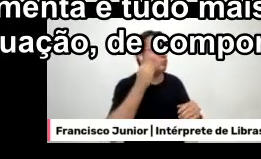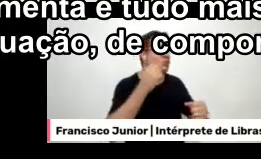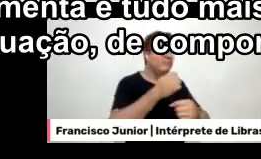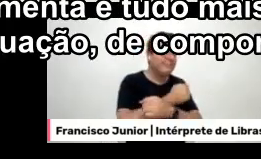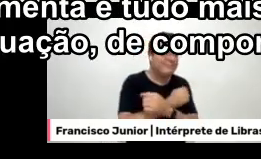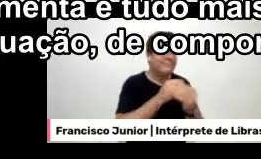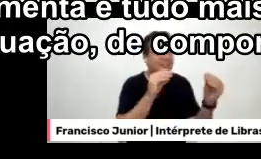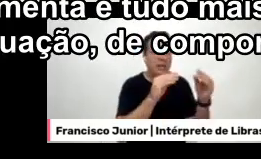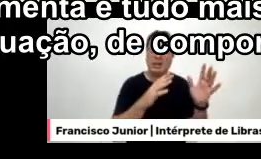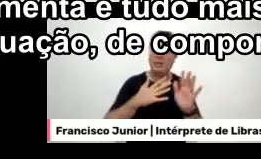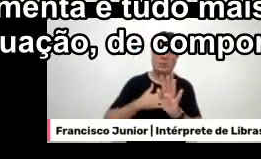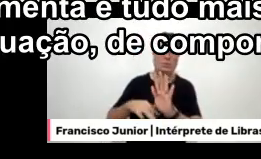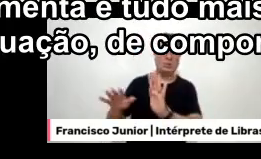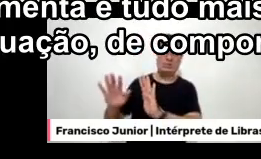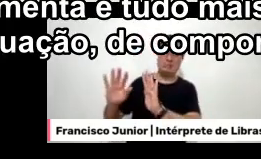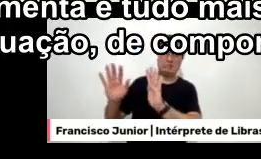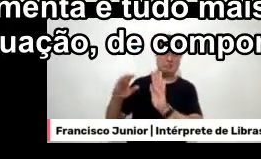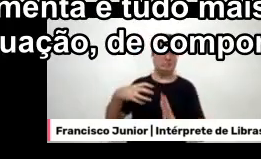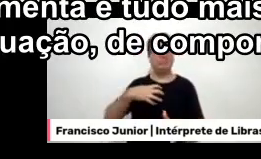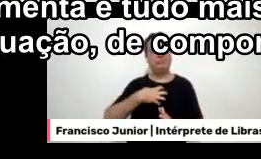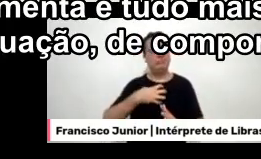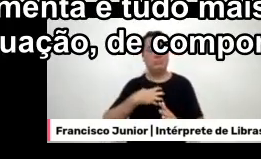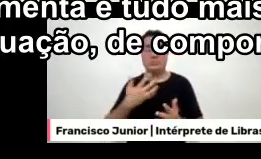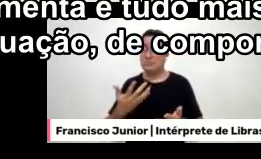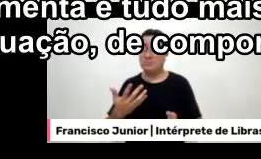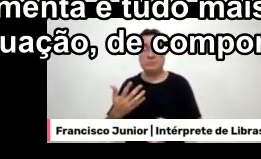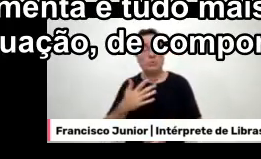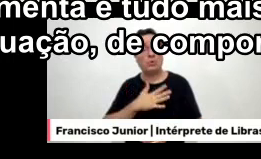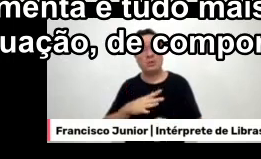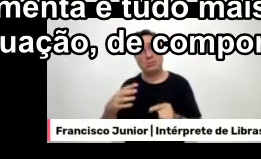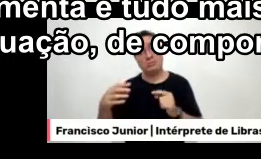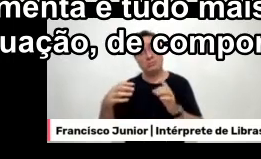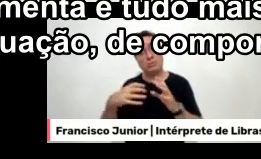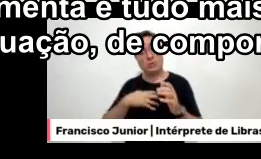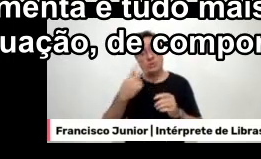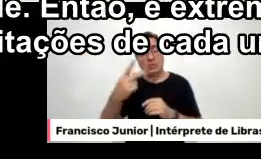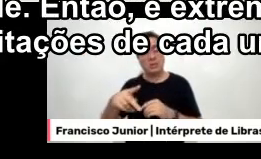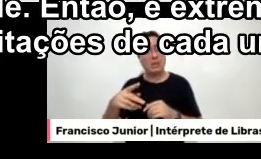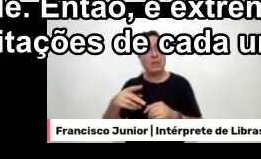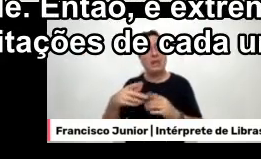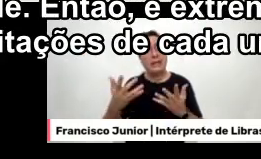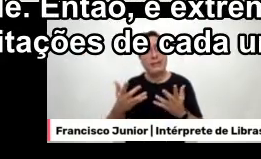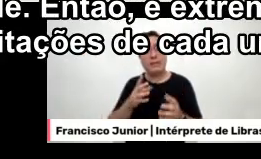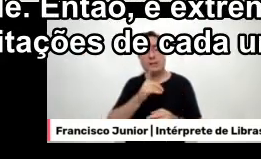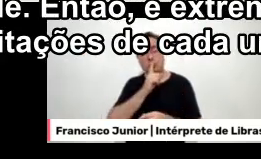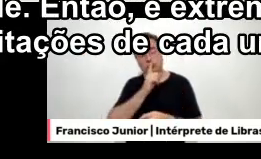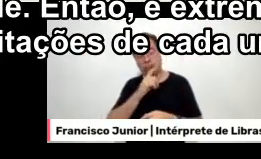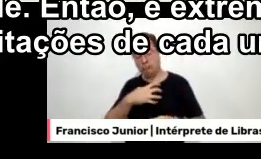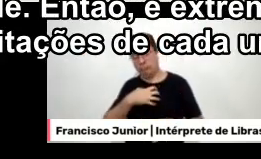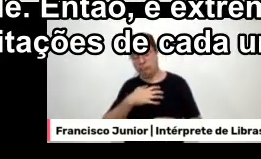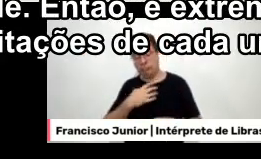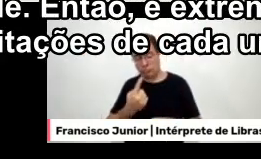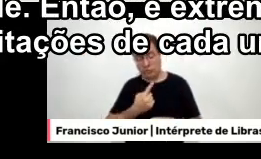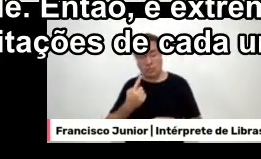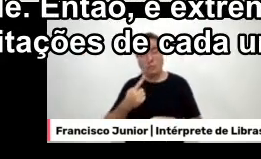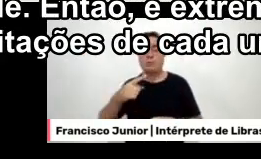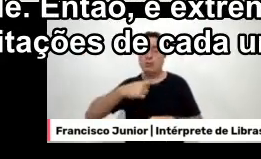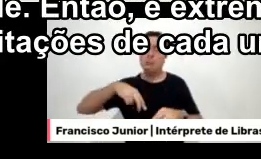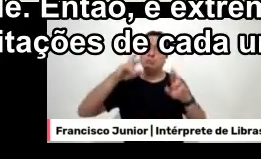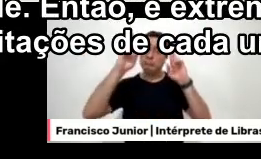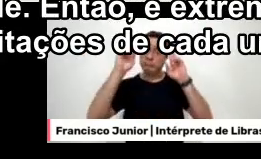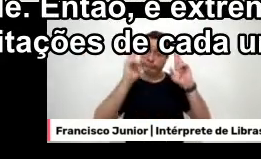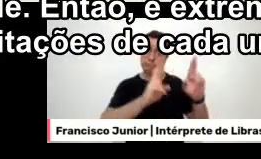e tudo mais, ele não gosta desse tipo de situação, de comportamento, ele prefere ficar na dele, então é extremamente a gente respeitar,